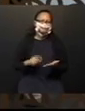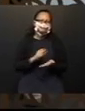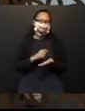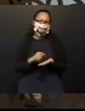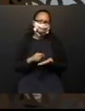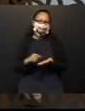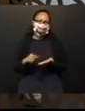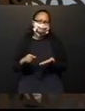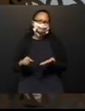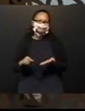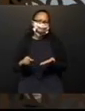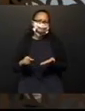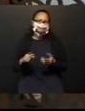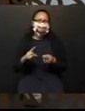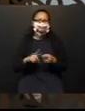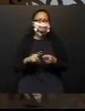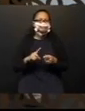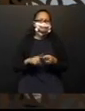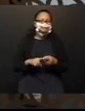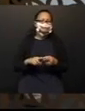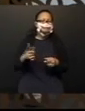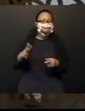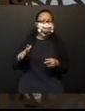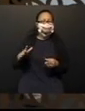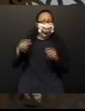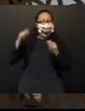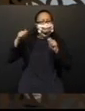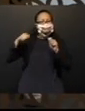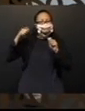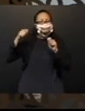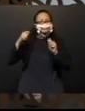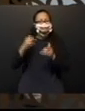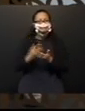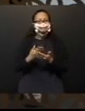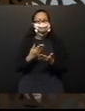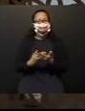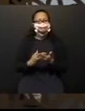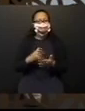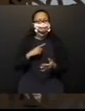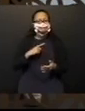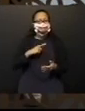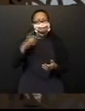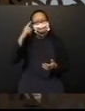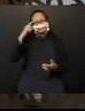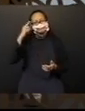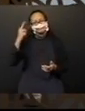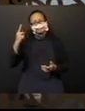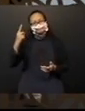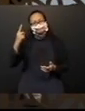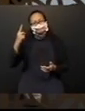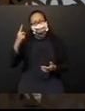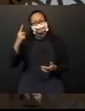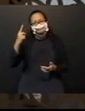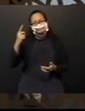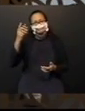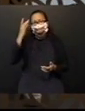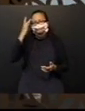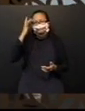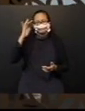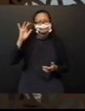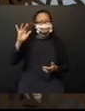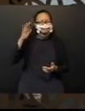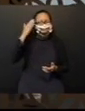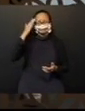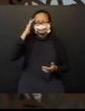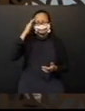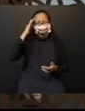porque às vezes, durante a videoaula, aparecem dúvidas. Nossa, não entendi direito isso,